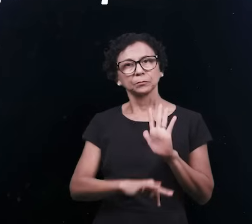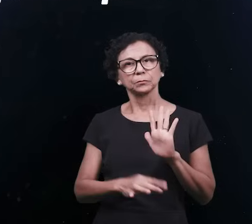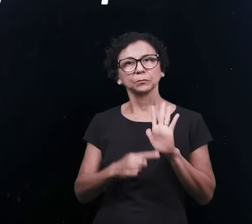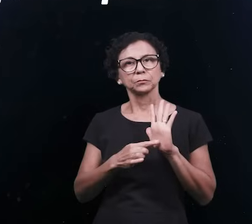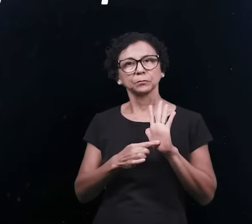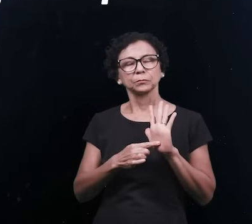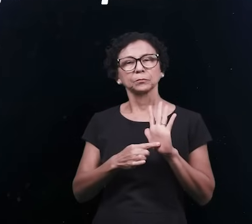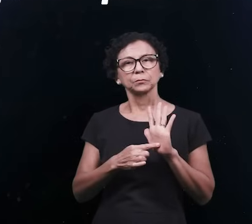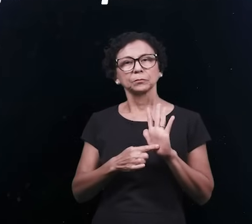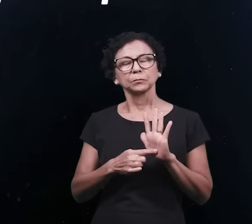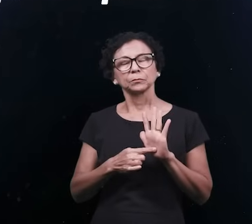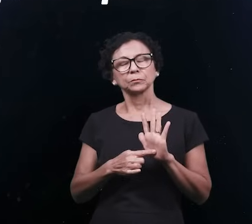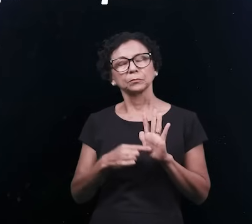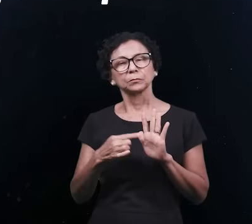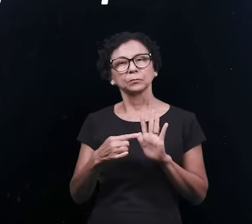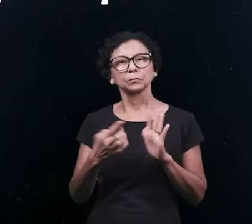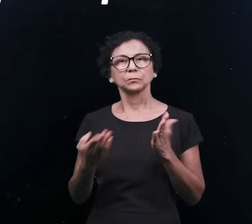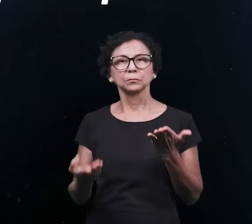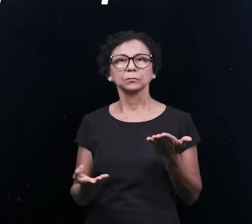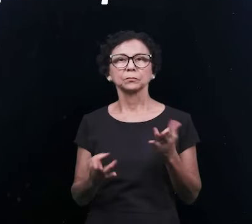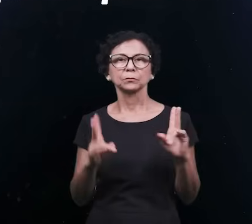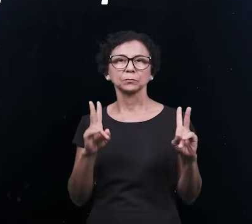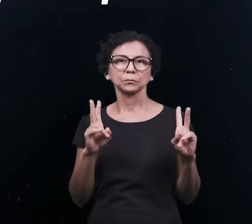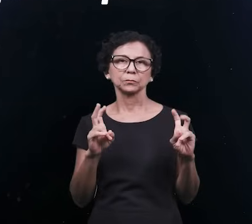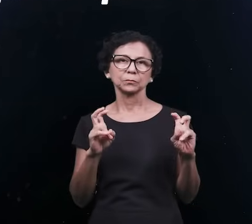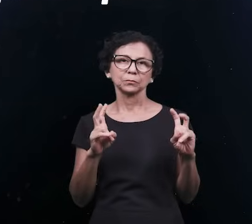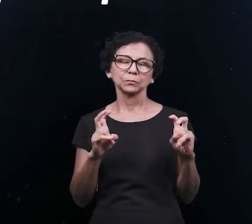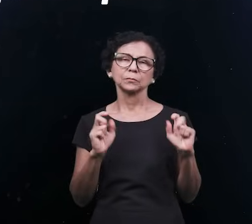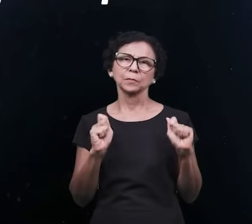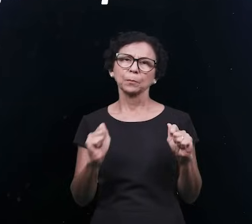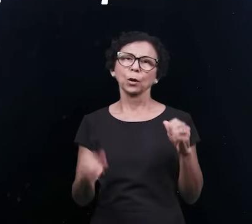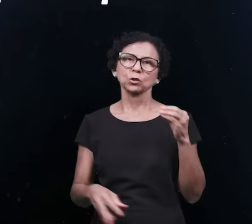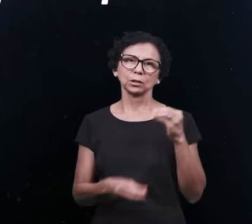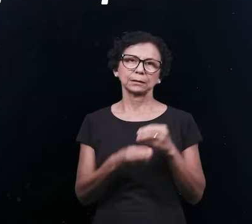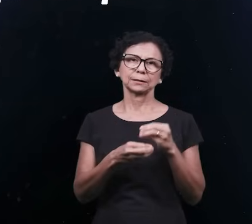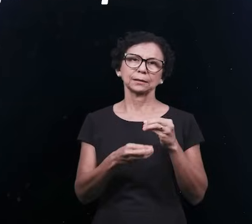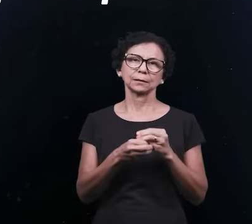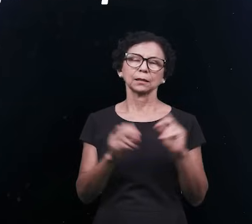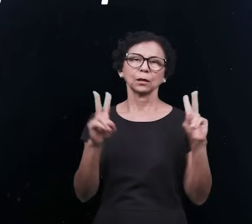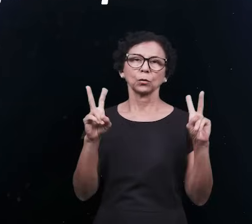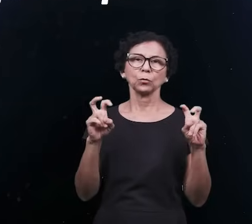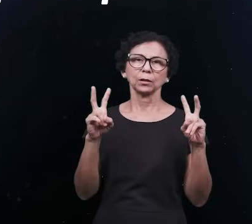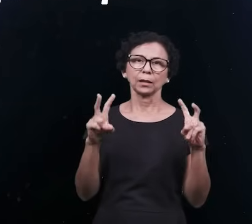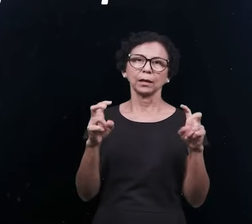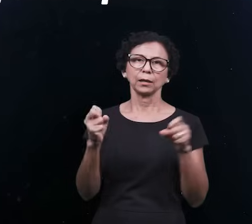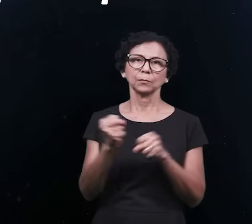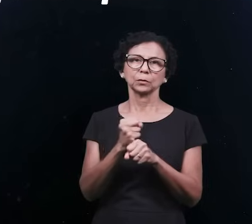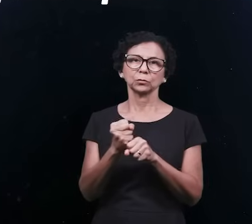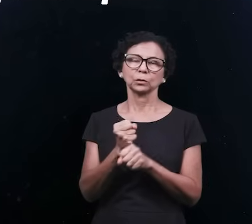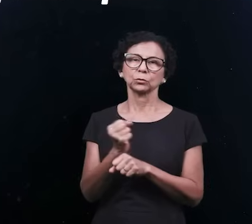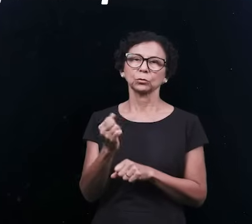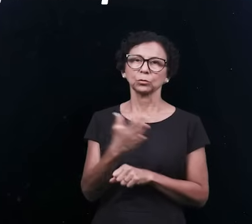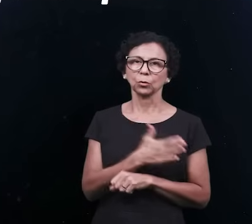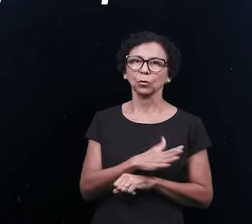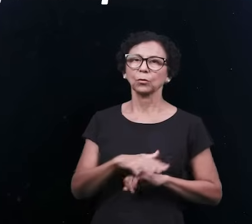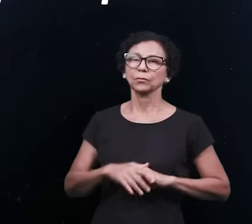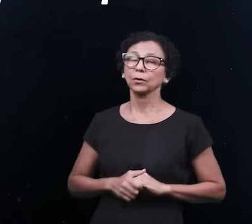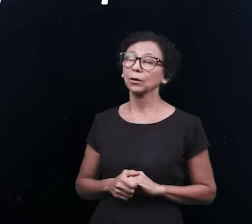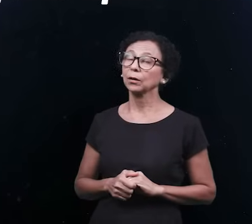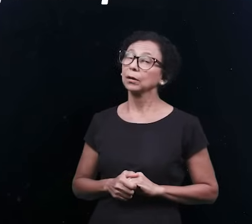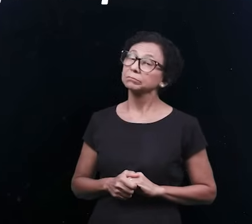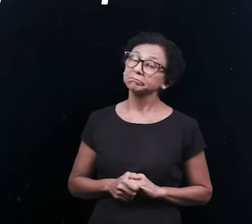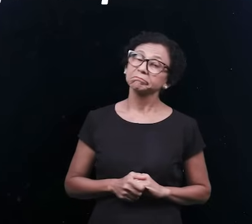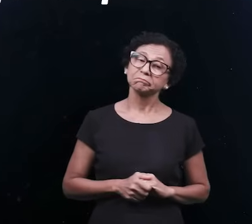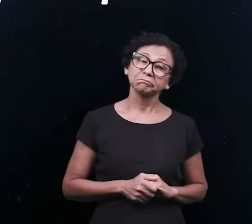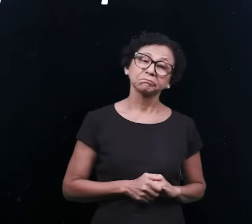texto complementar, podemos citar o lema deste ano, muito boa associação que o Luiz Gustavo fez. O lema é: quem